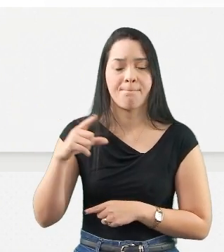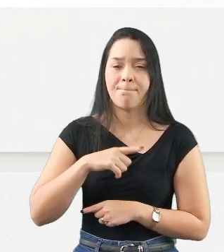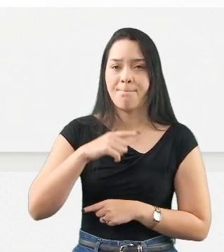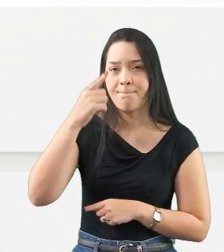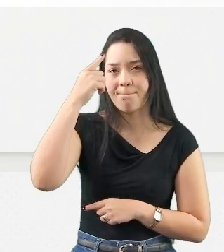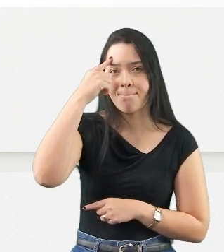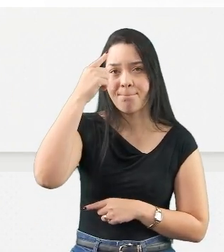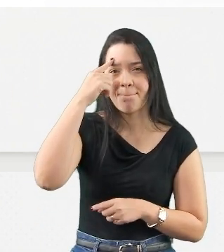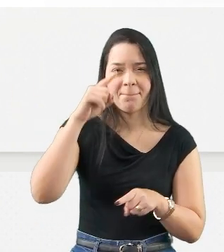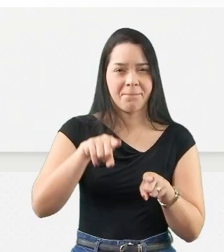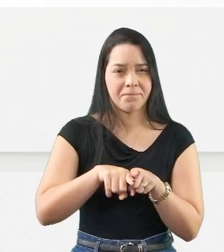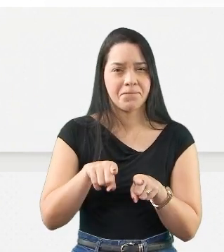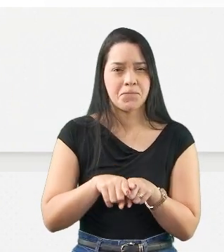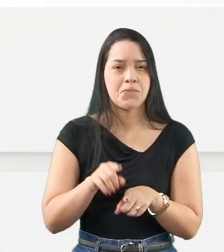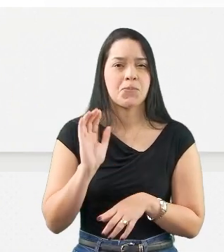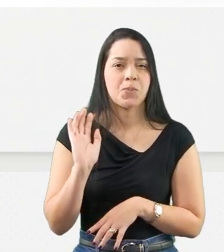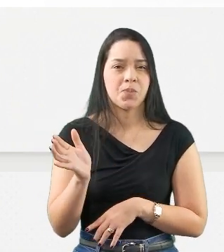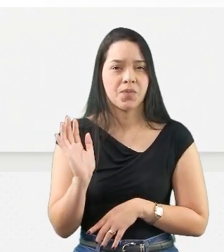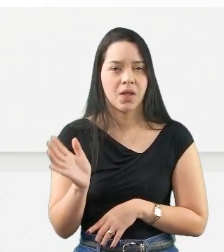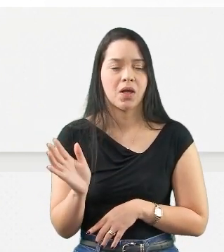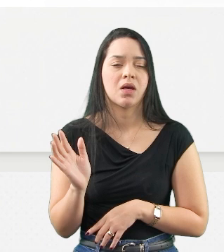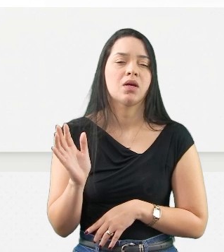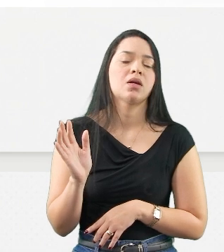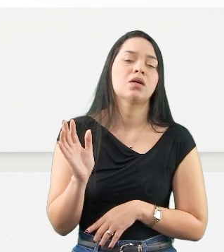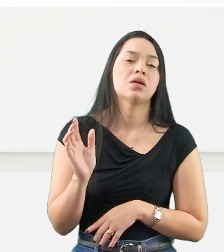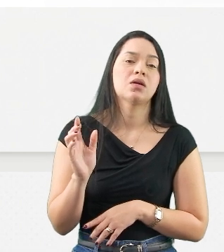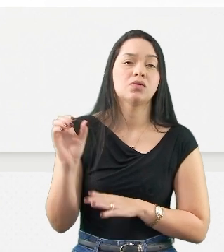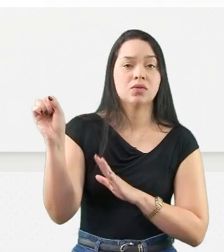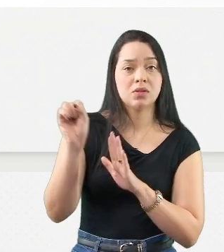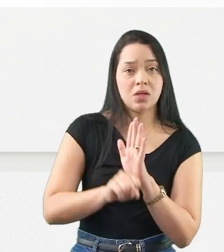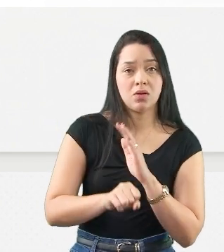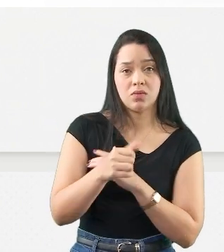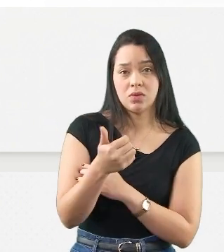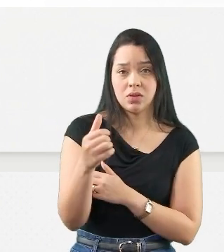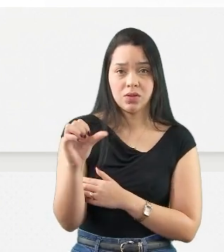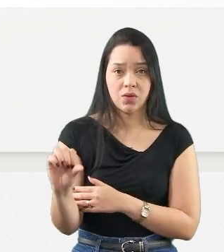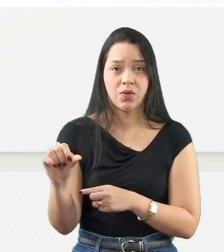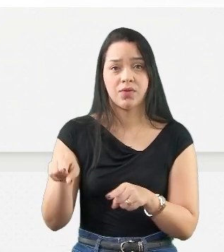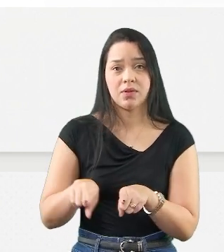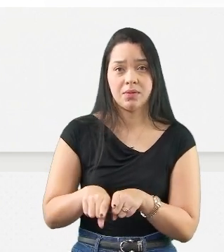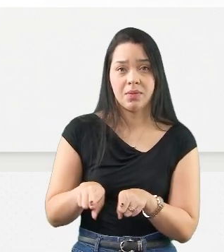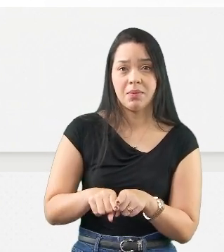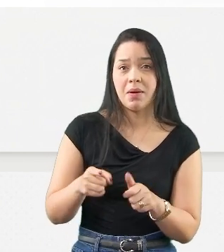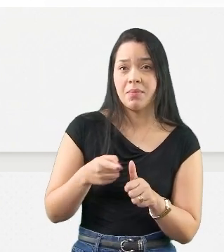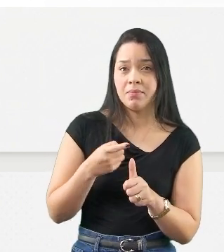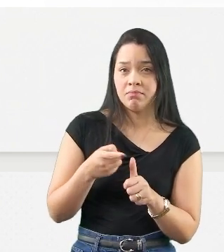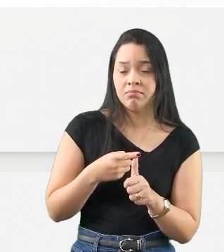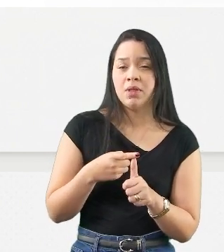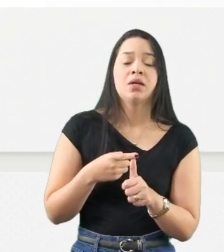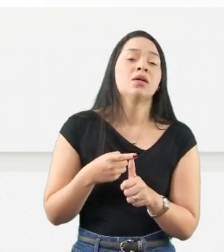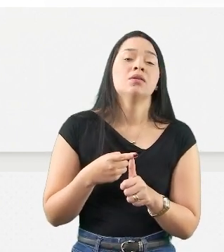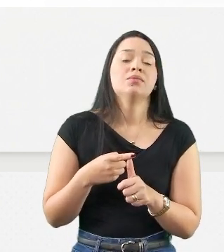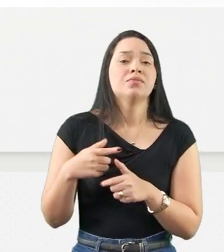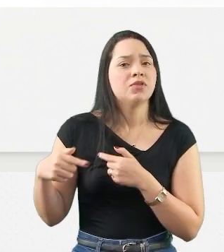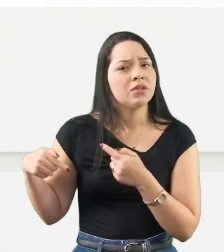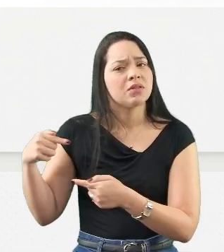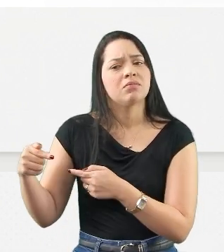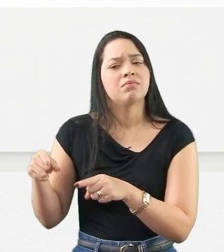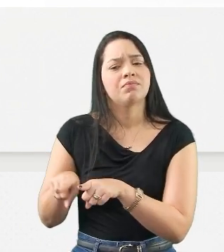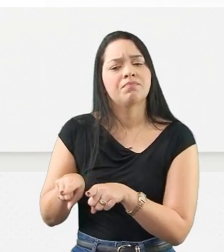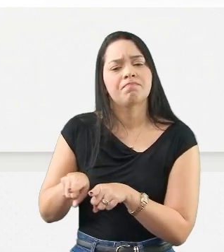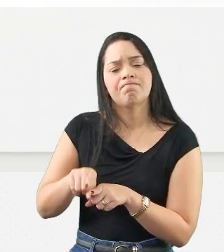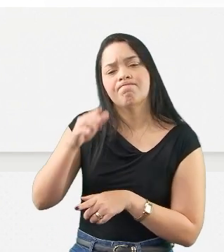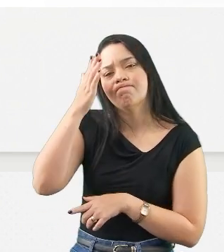pensamento. E quando a gente já vem aqui para o século XIX, quando a gente vem lá para a primeira geração do romantismo, a gente percebe